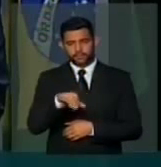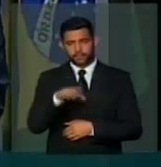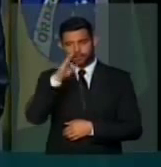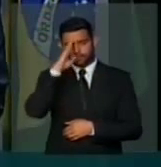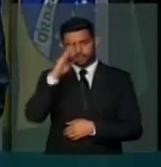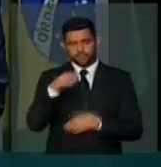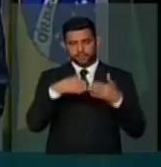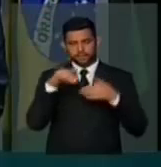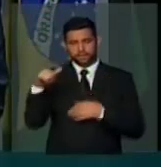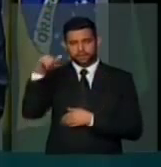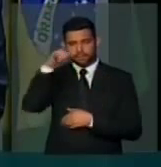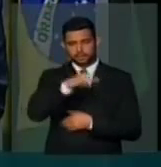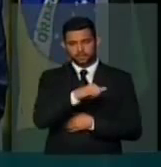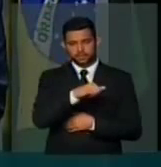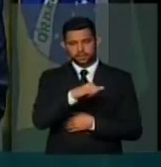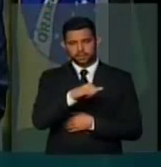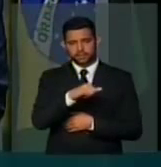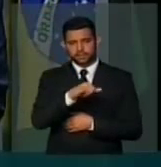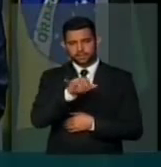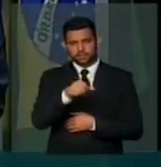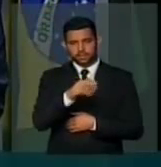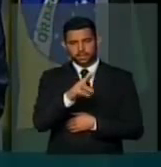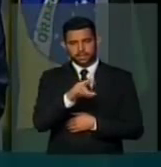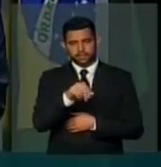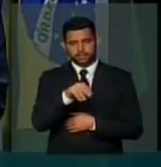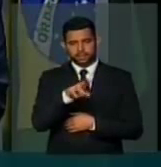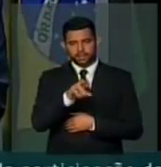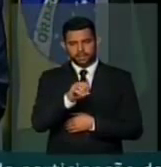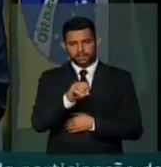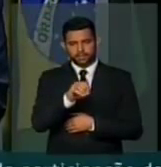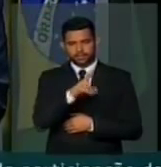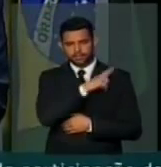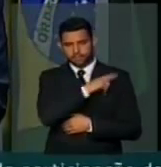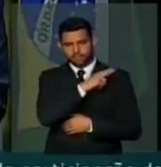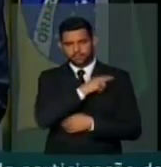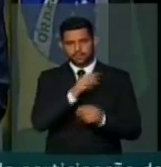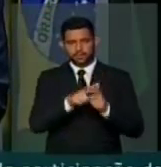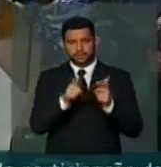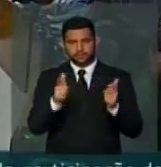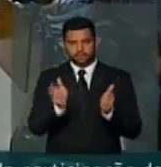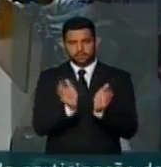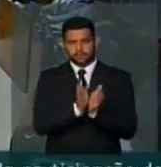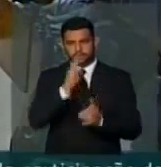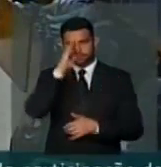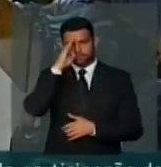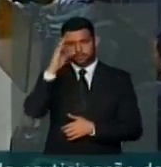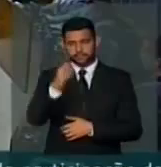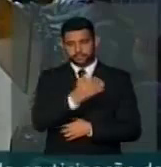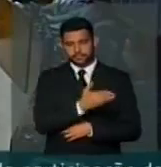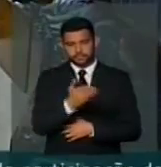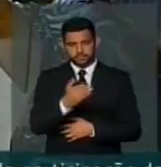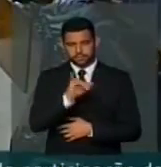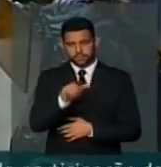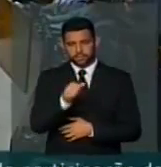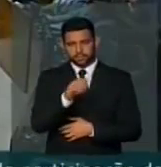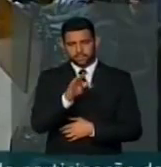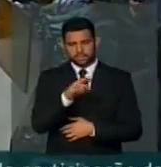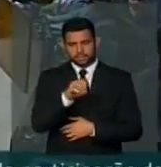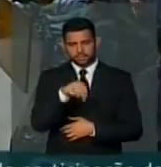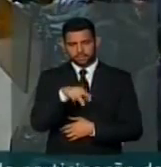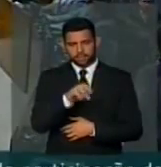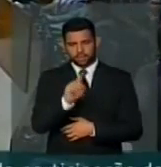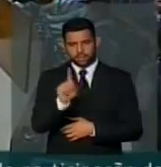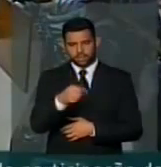da Aeronáutica, general do Exército José Carlos Denardi, chefe do Estado-Maior Conjunto das Forças Armadas, João Batista